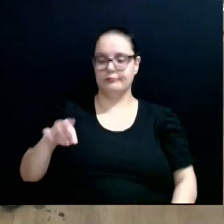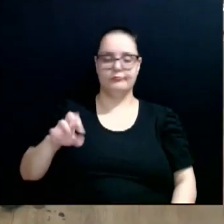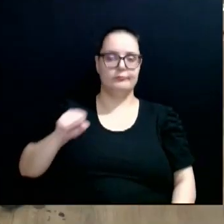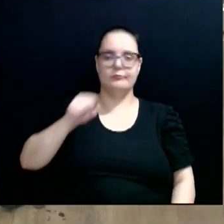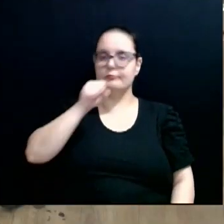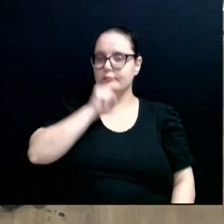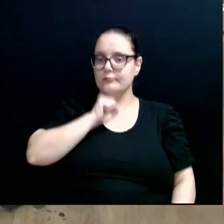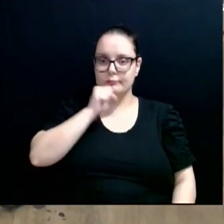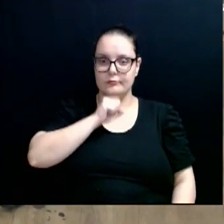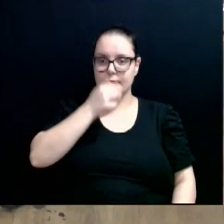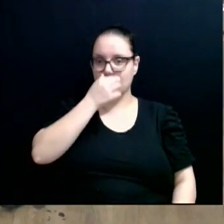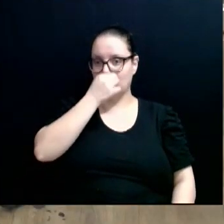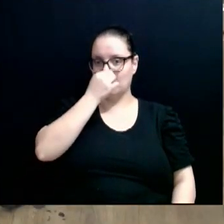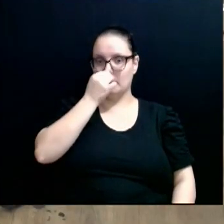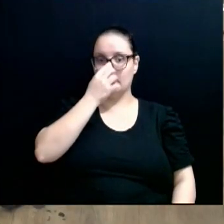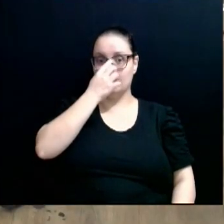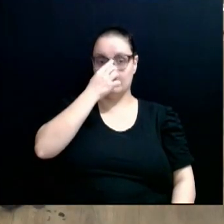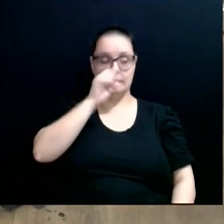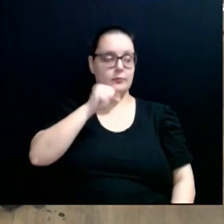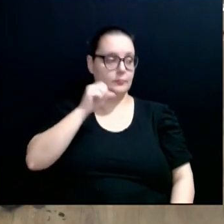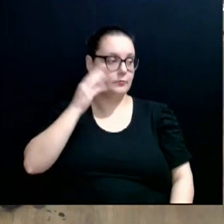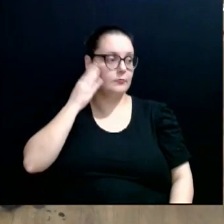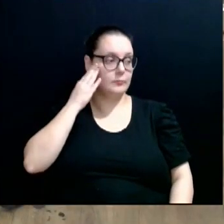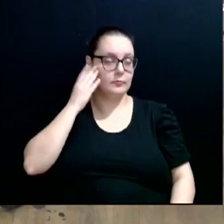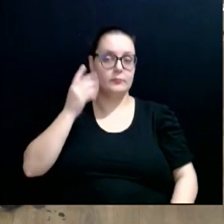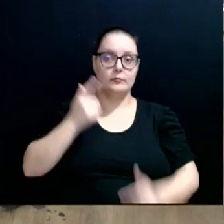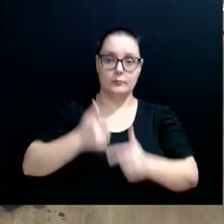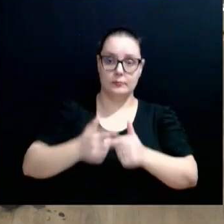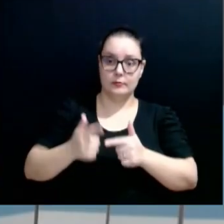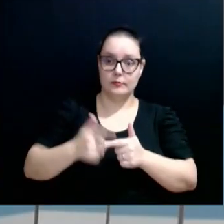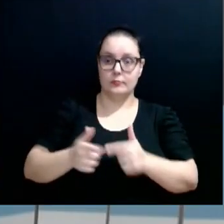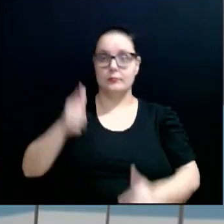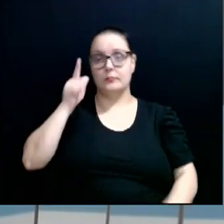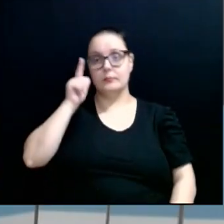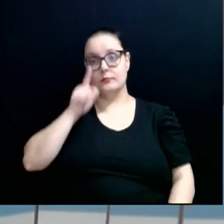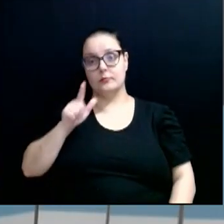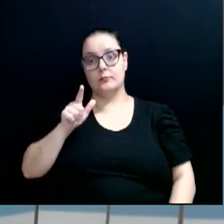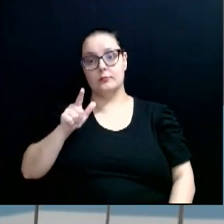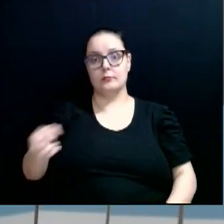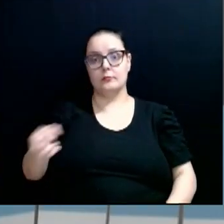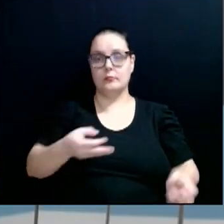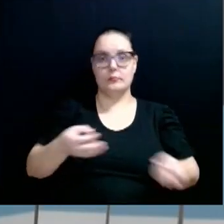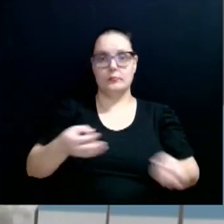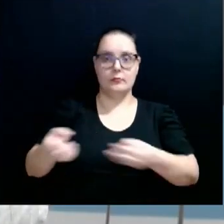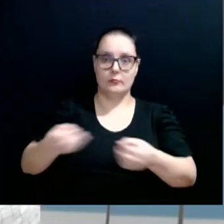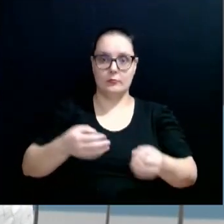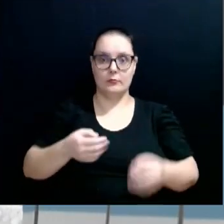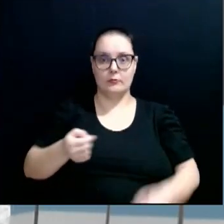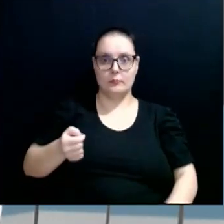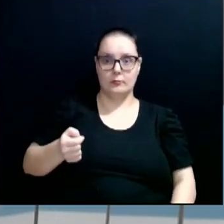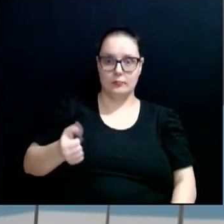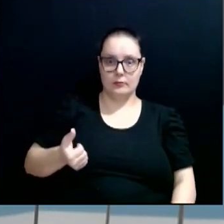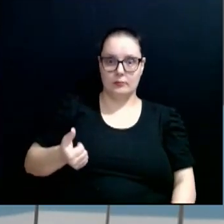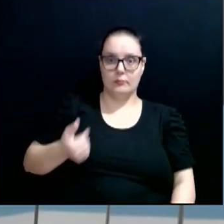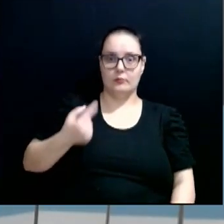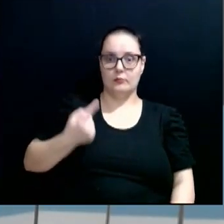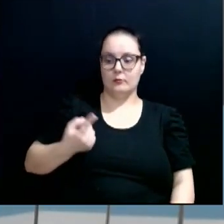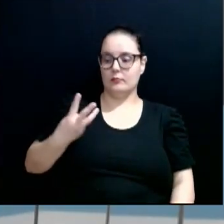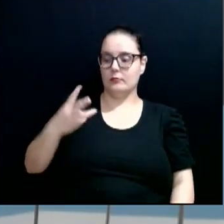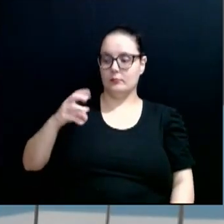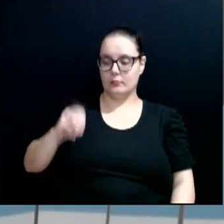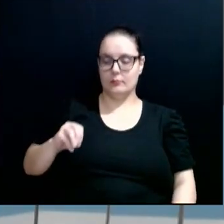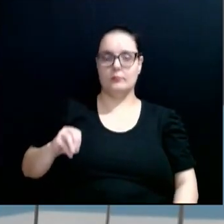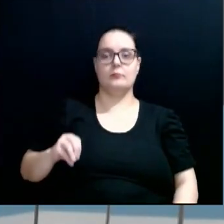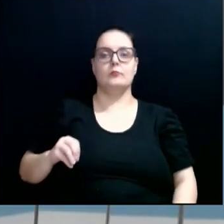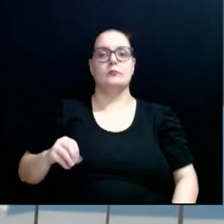gente sabe do problema, né? Tanto que nós conseguimos renovar quase 130 veículos, né? Fora